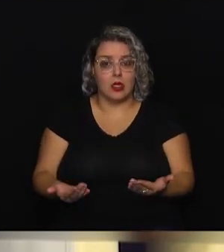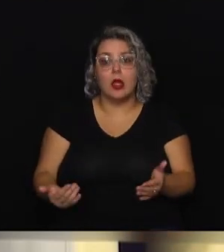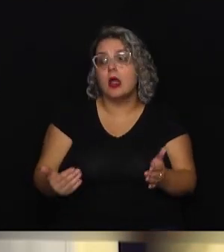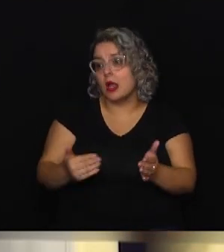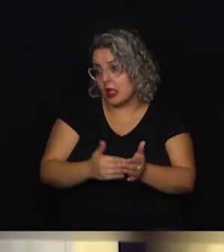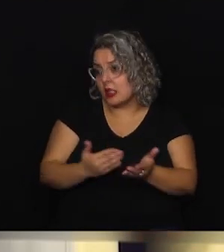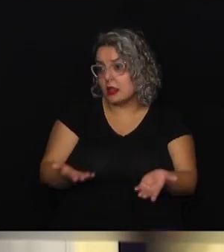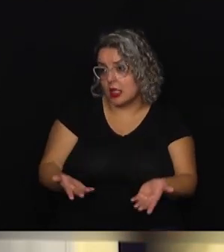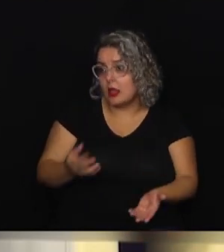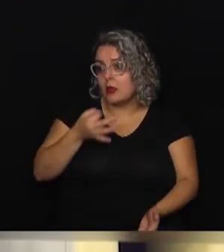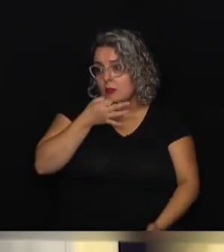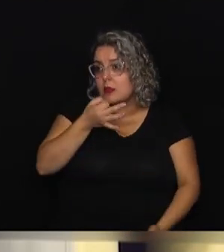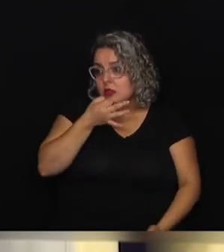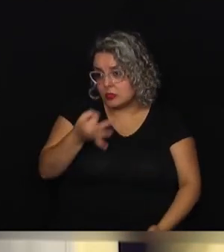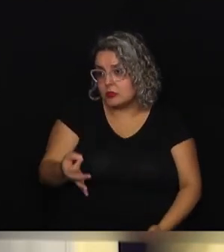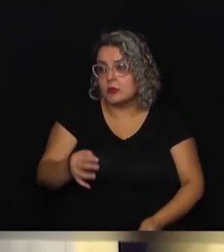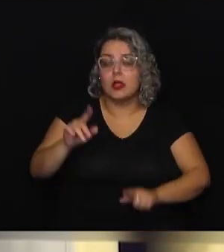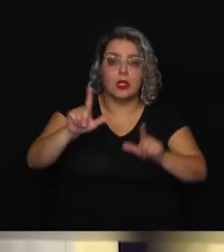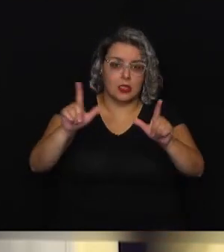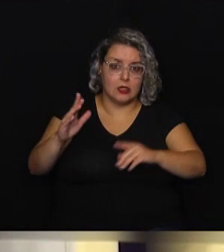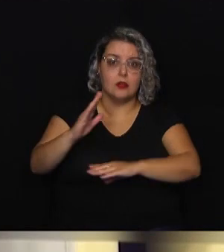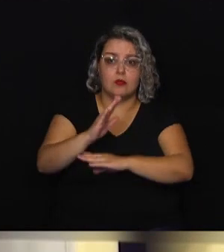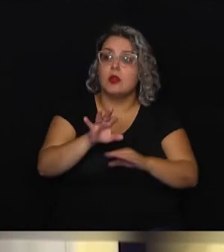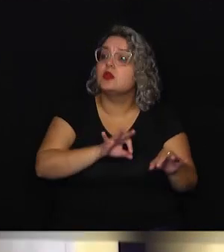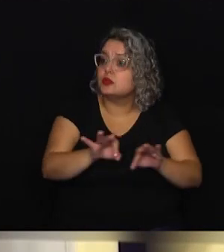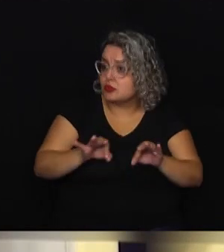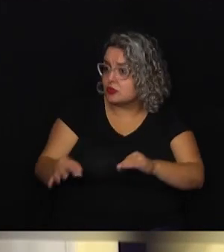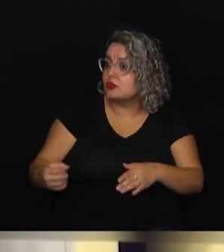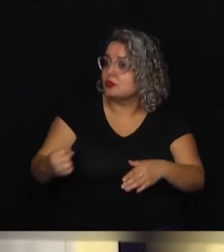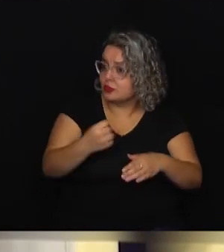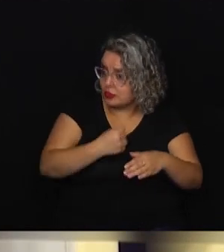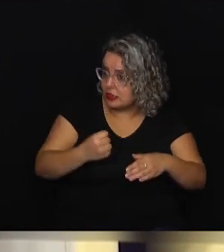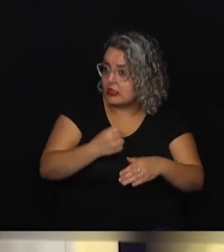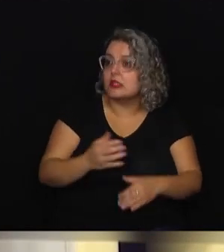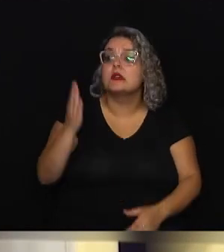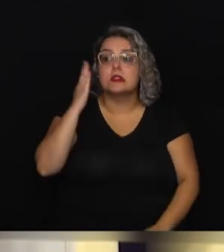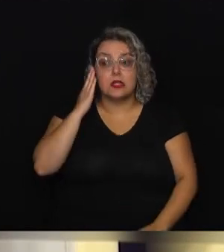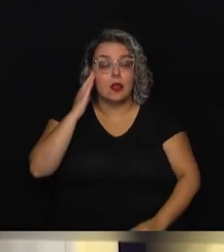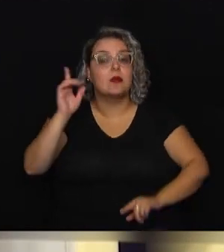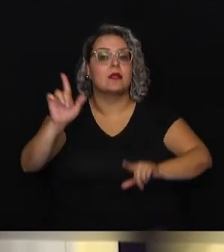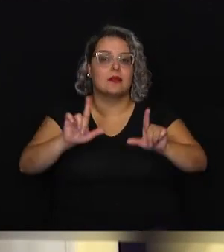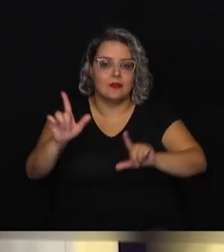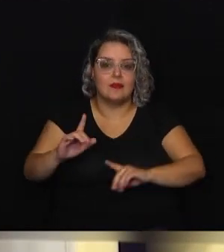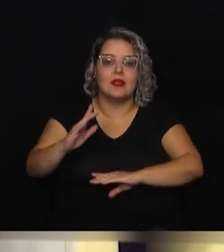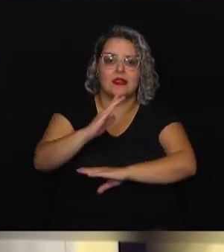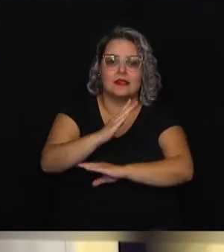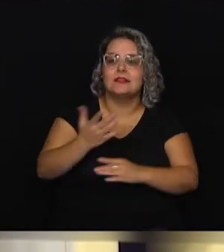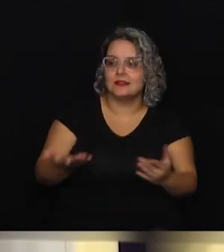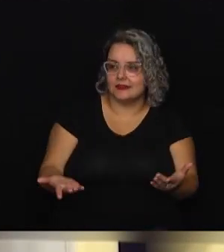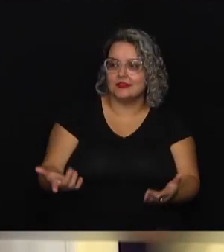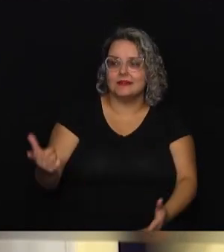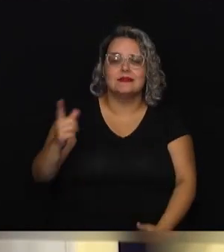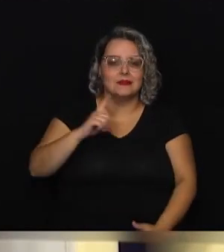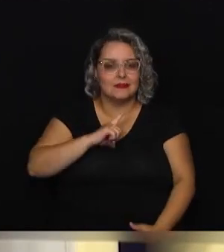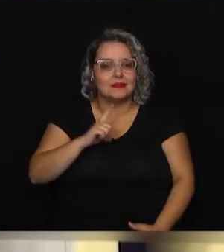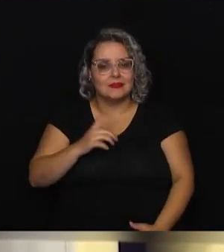colocar como sugestão para a própria TV Câmara, nos seus programas de culinária, que a gente sabe que a TV Câmara tem